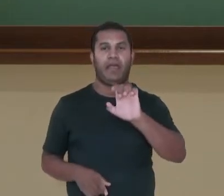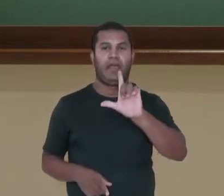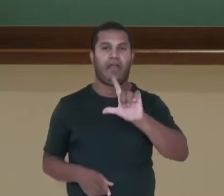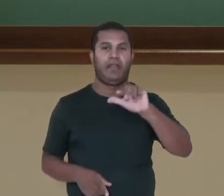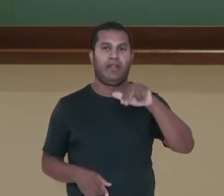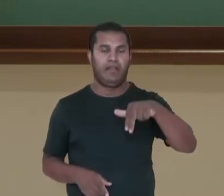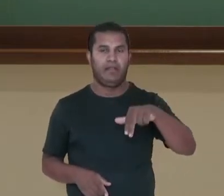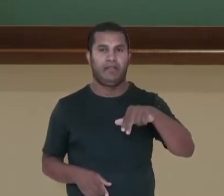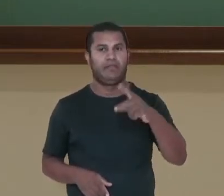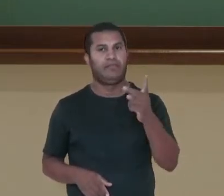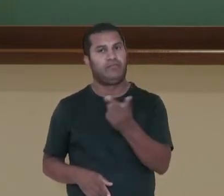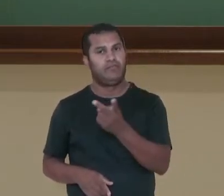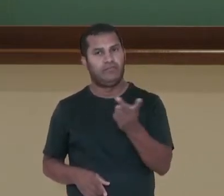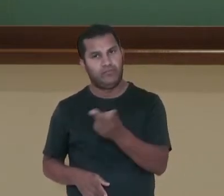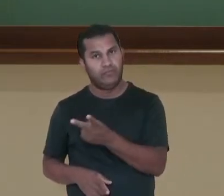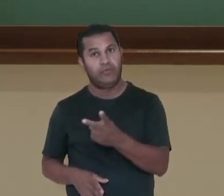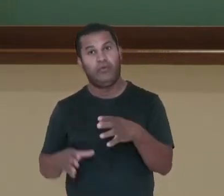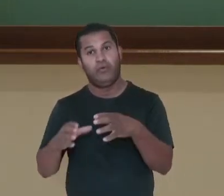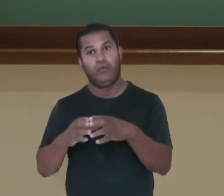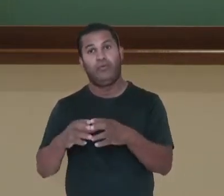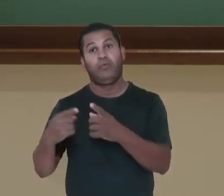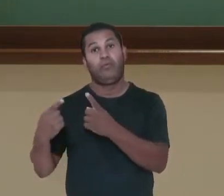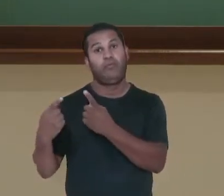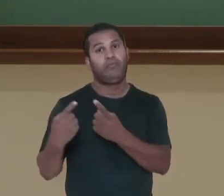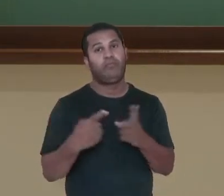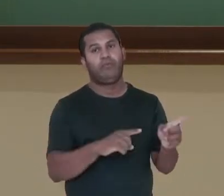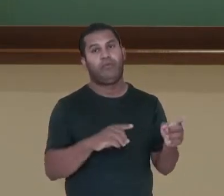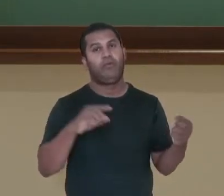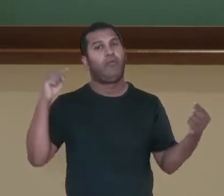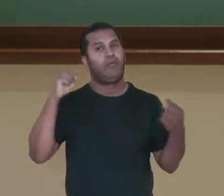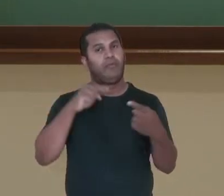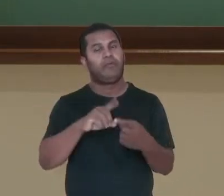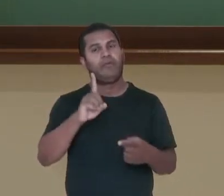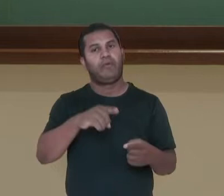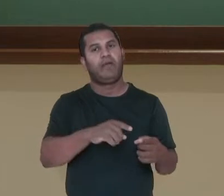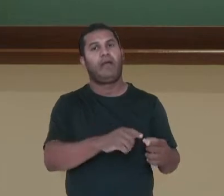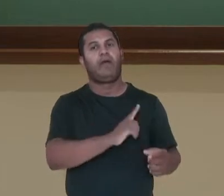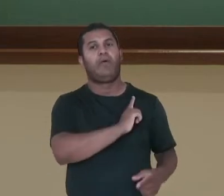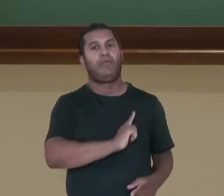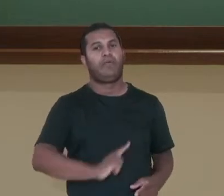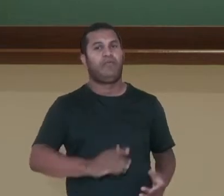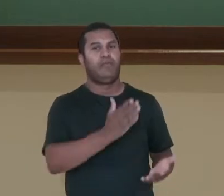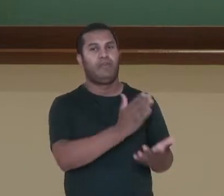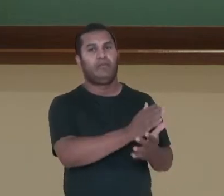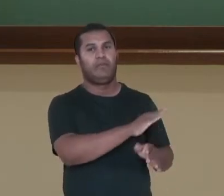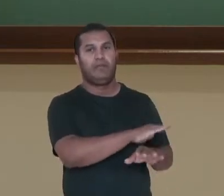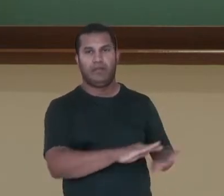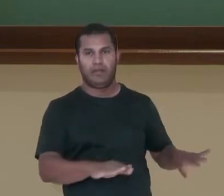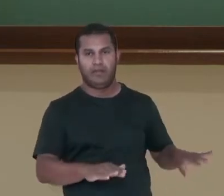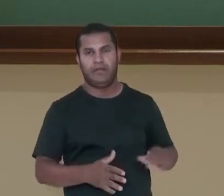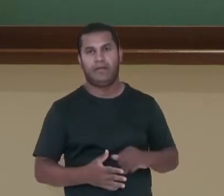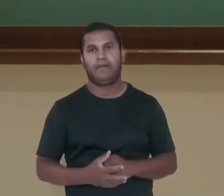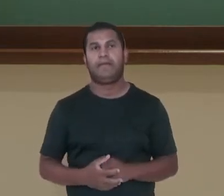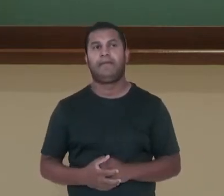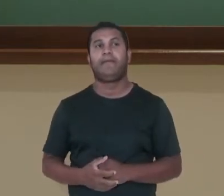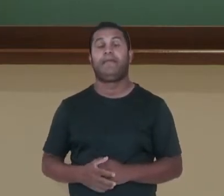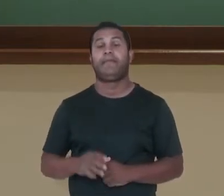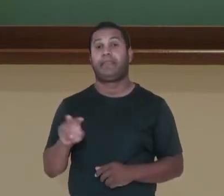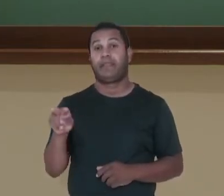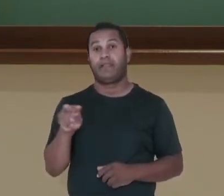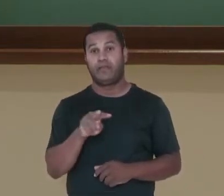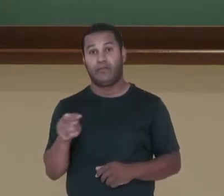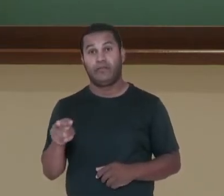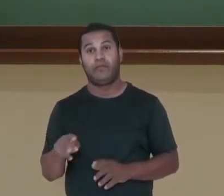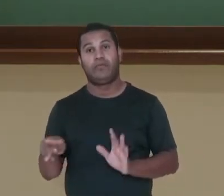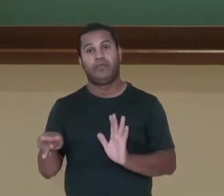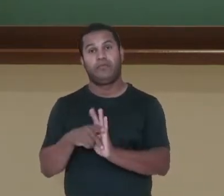quase isso, né, um governo menos de esquerda, para poder então implantar o seu próprio tipo de